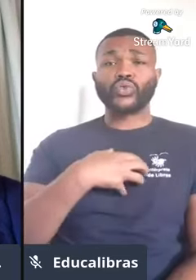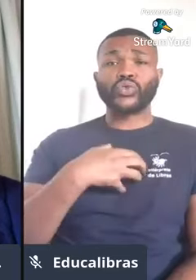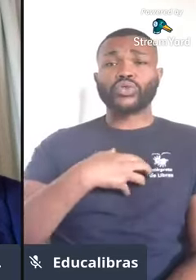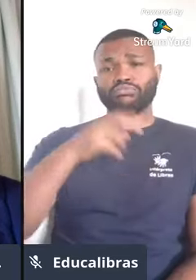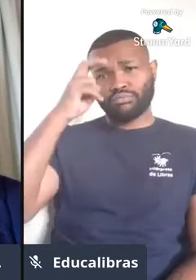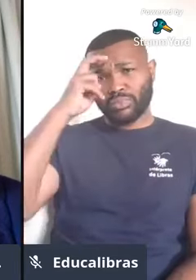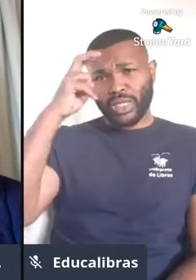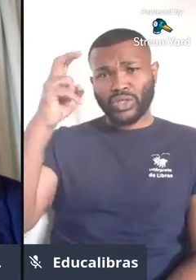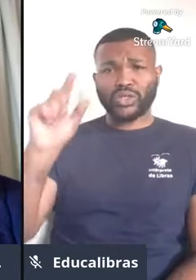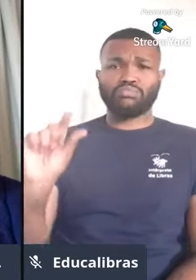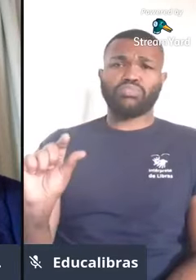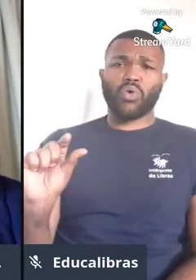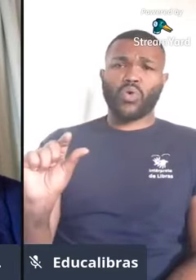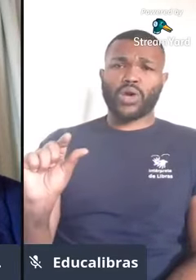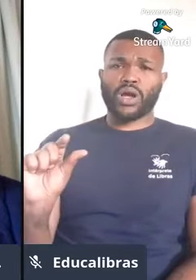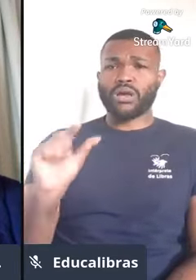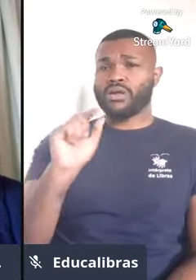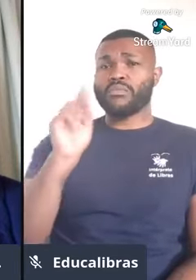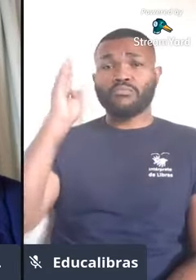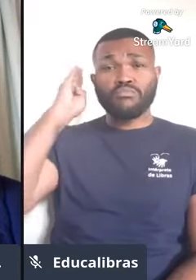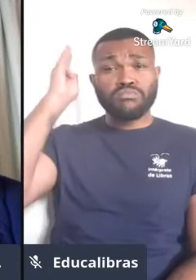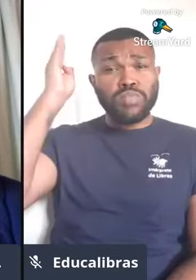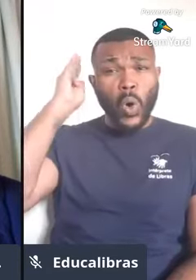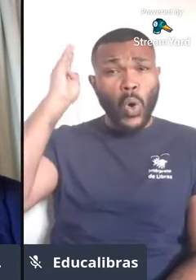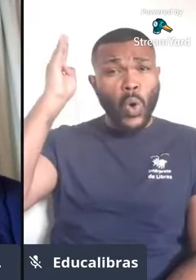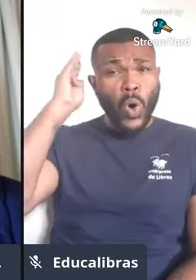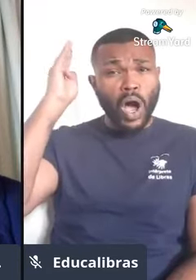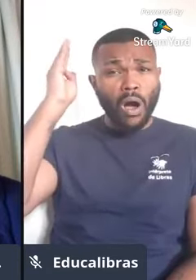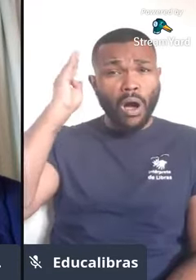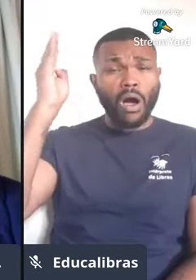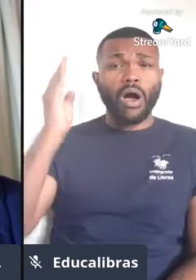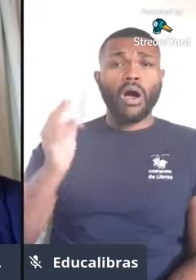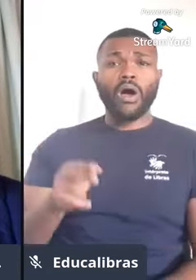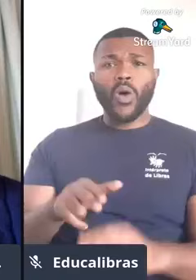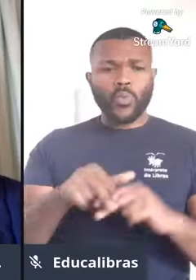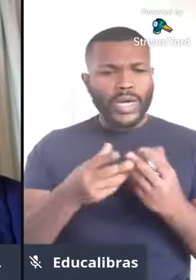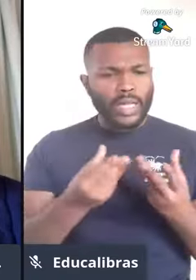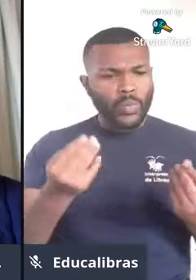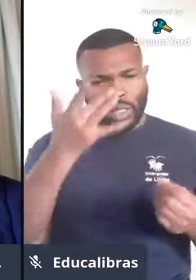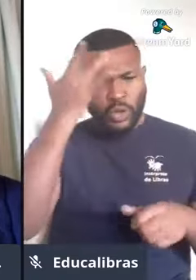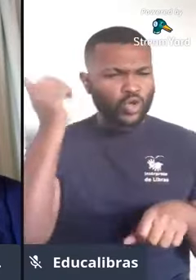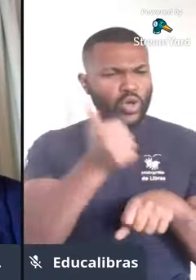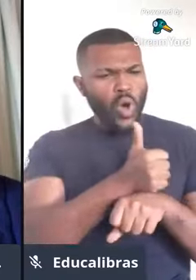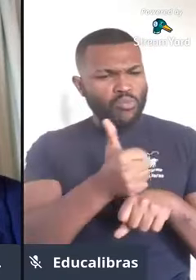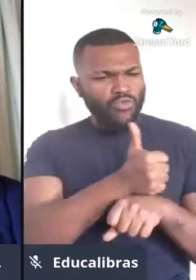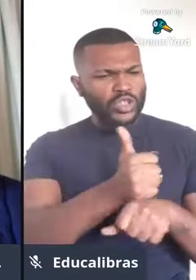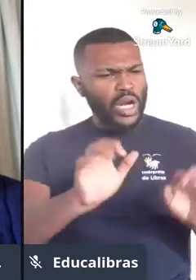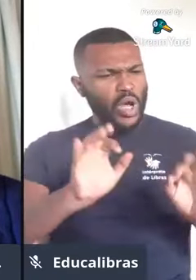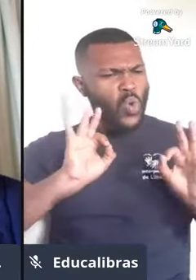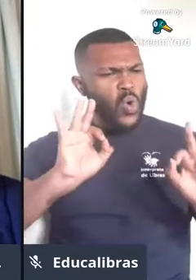uma atitude burra de quem, muitas vezes, desperdiça inúmeros talentos por conta desses